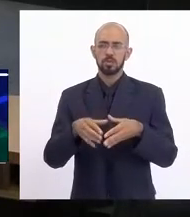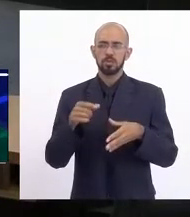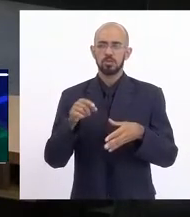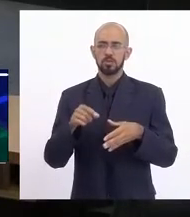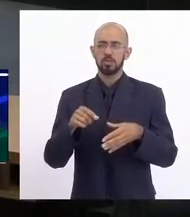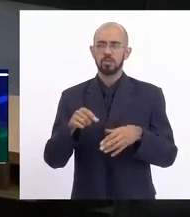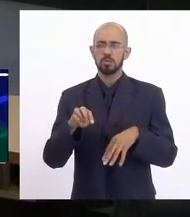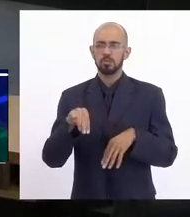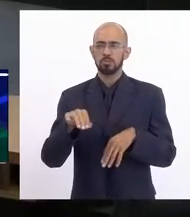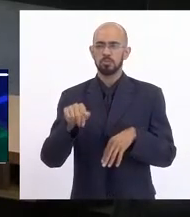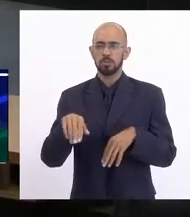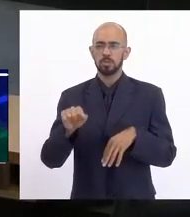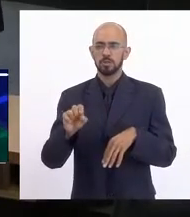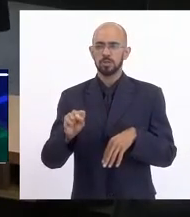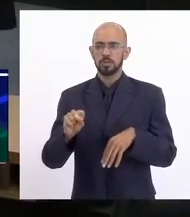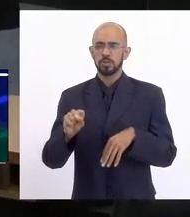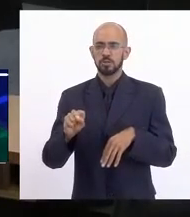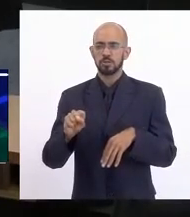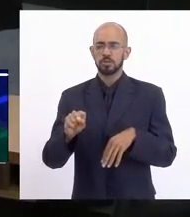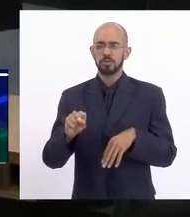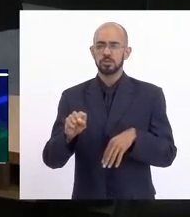da Mangueira.